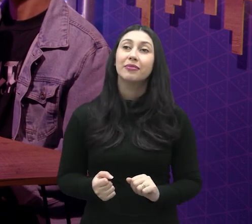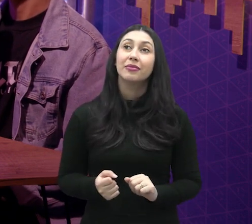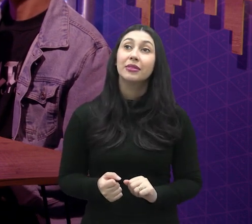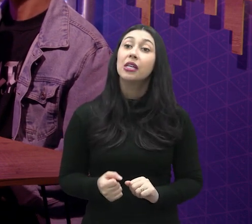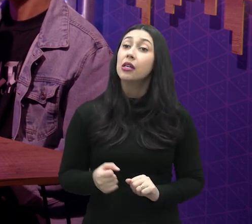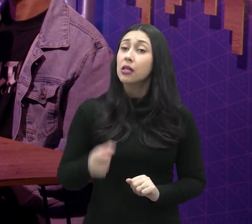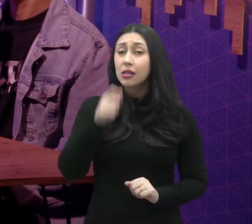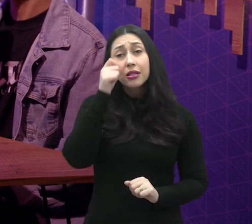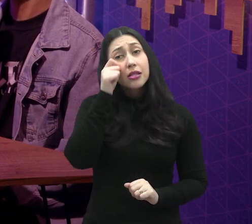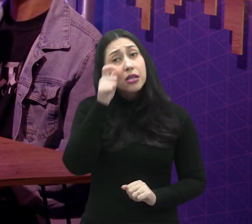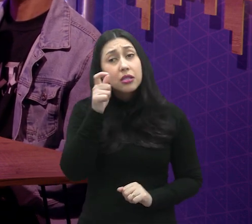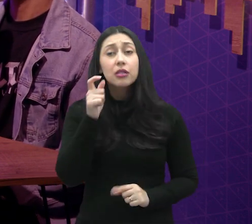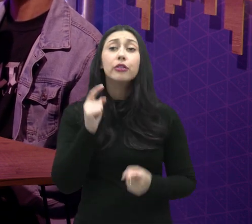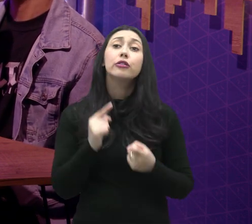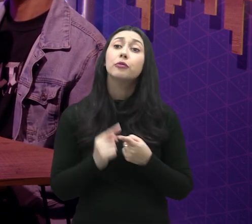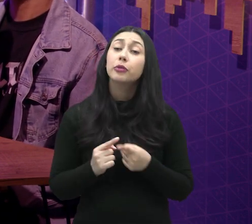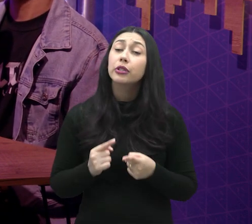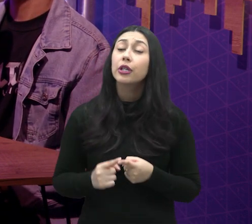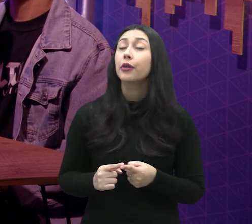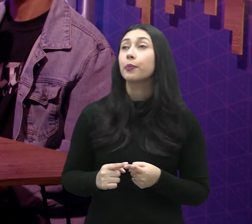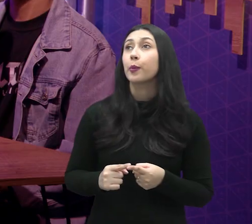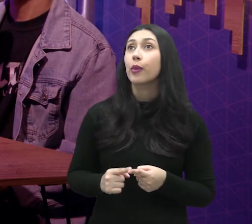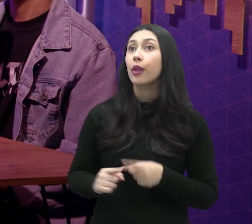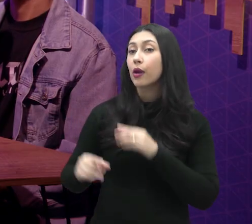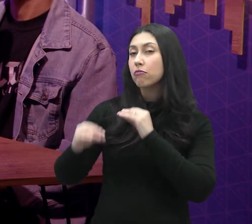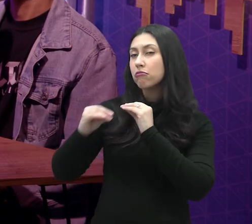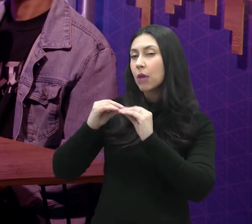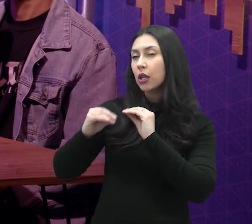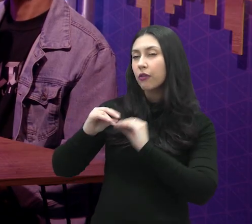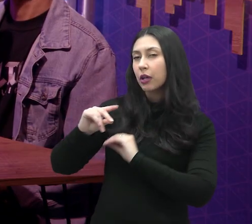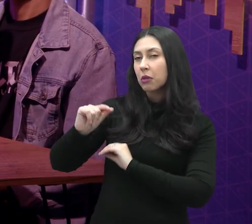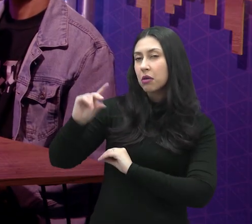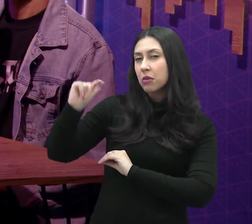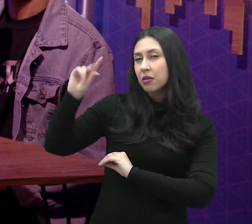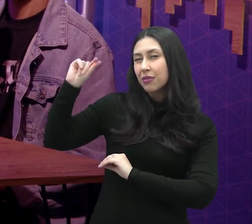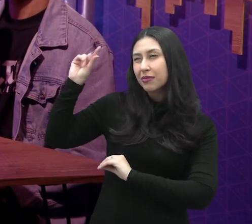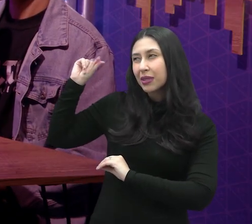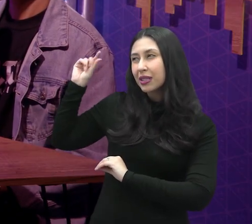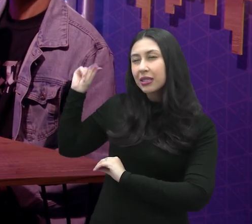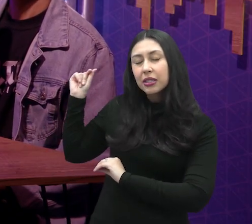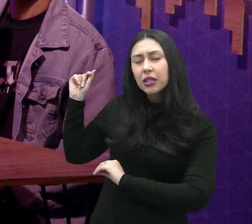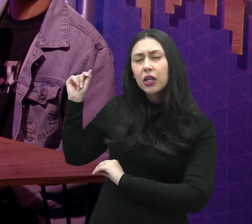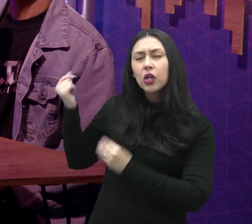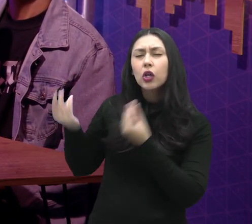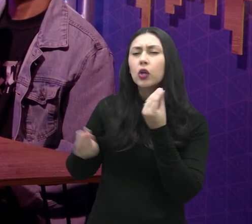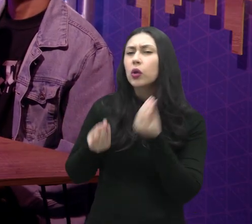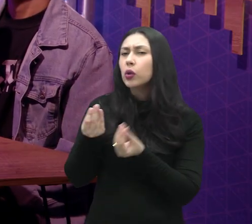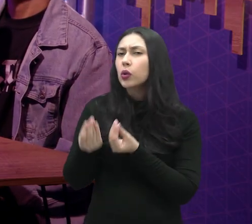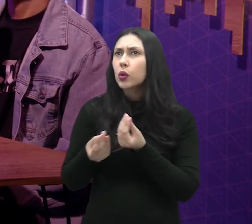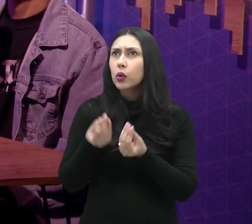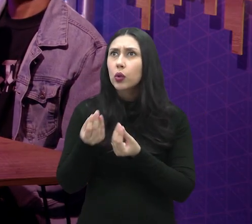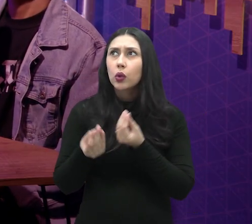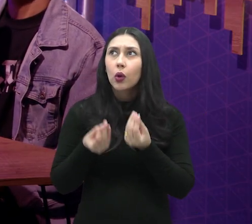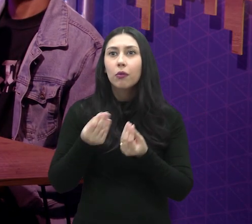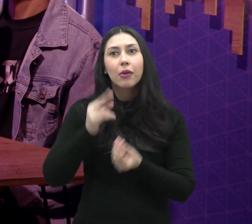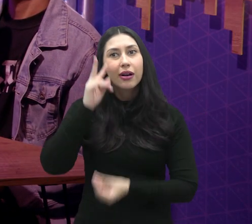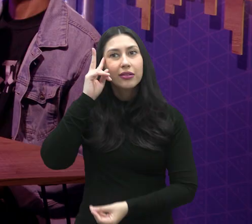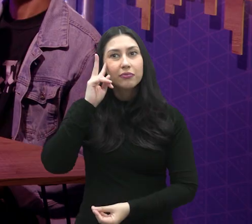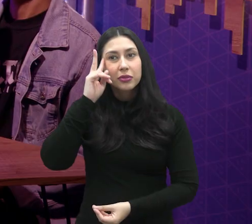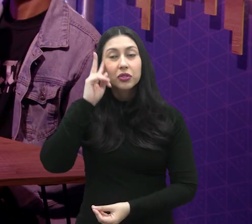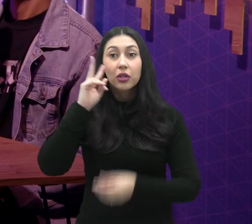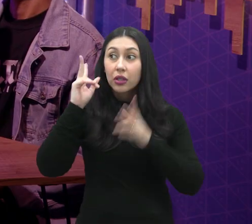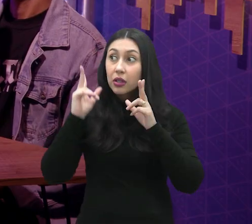disso, é muito interessante, porque quando você traz uma novela antiga, como que você traz a